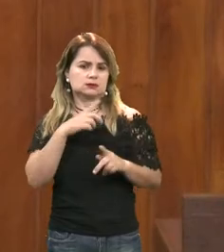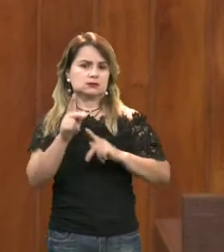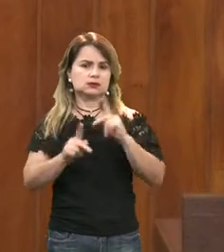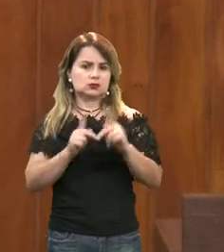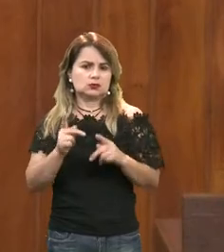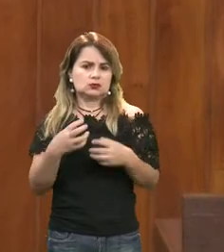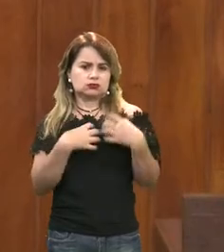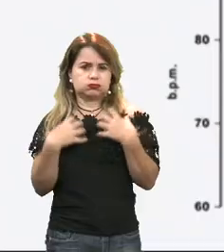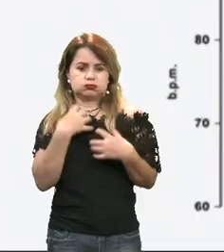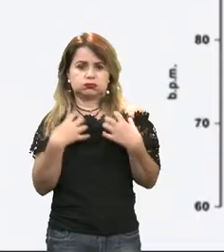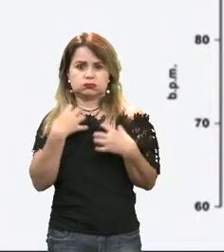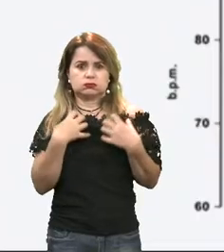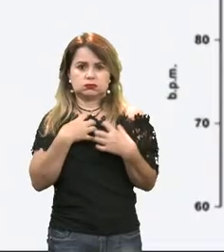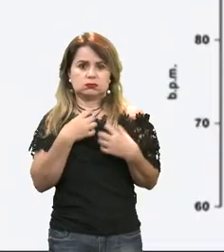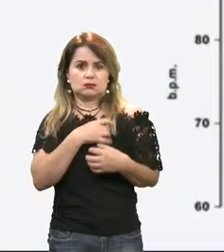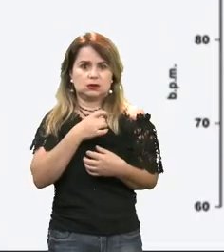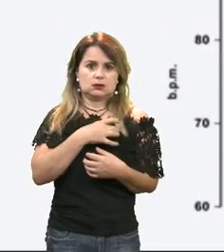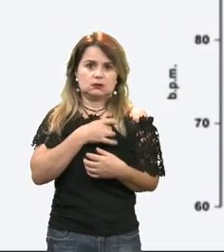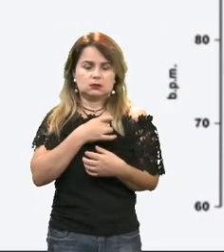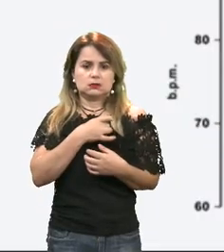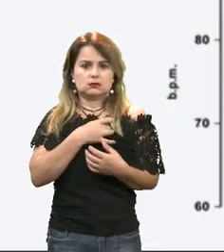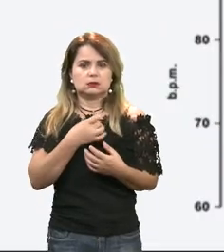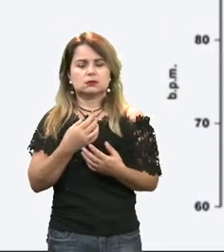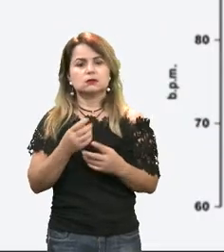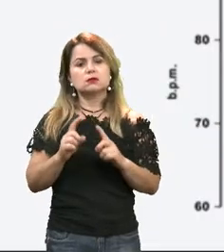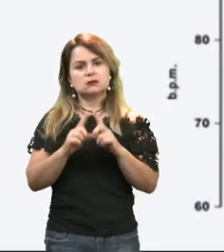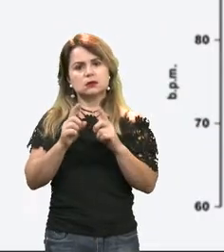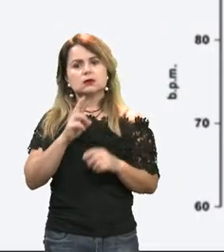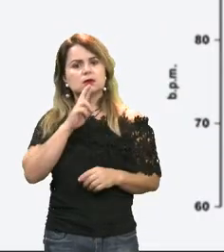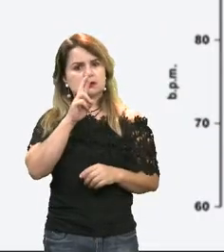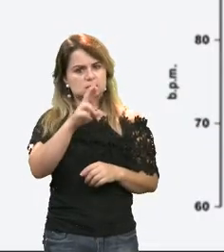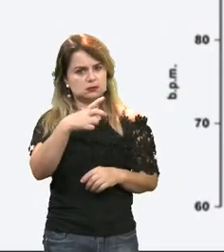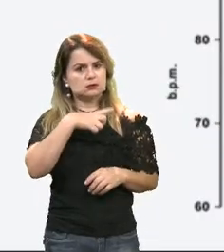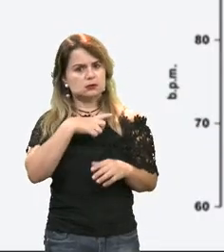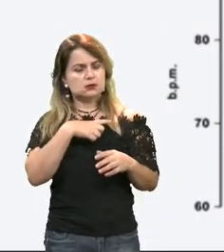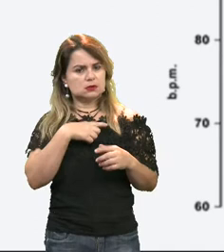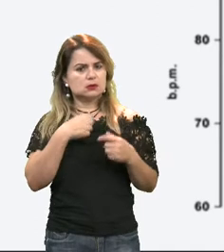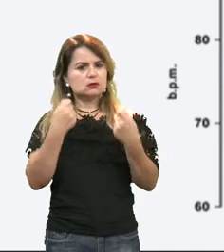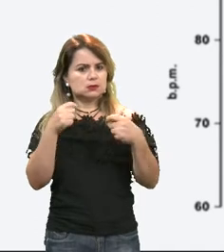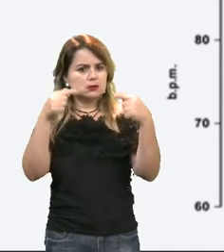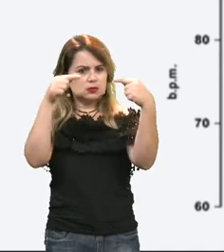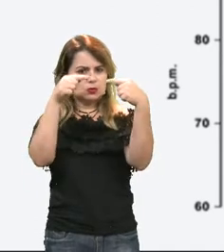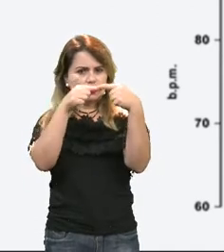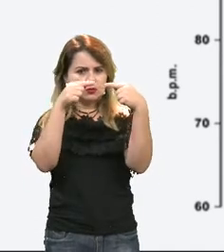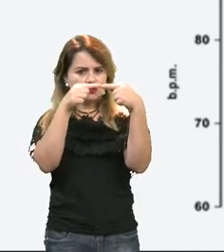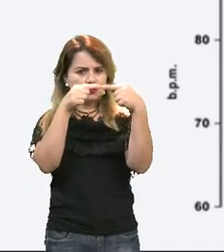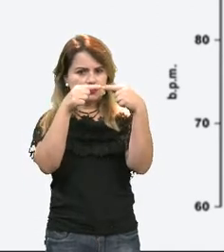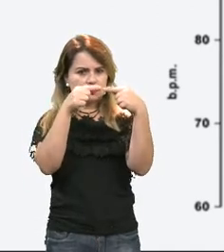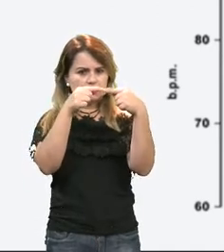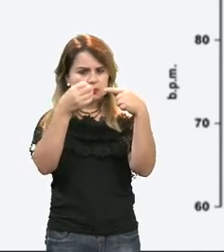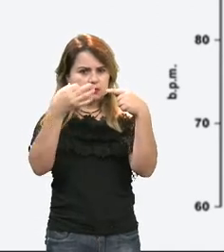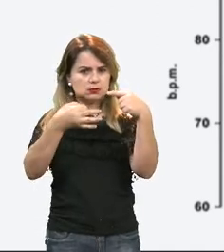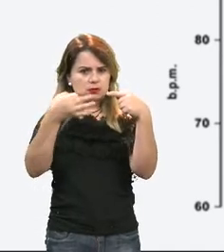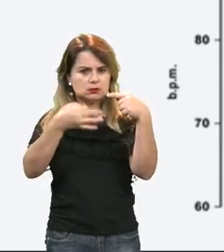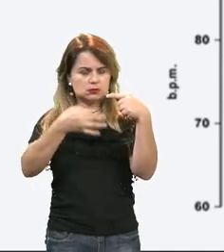A resposta está ali. É questão de ajuste. É questão de